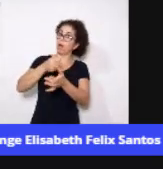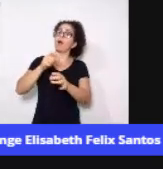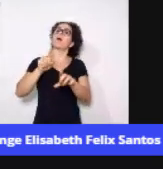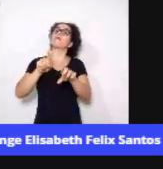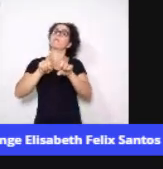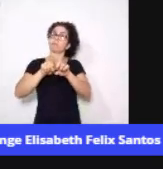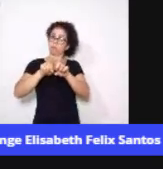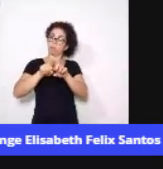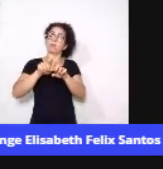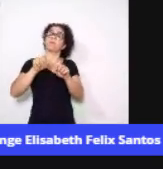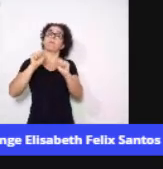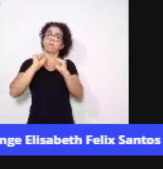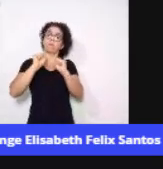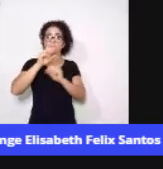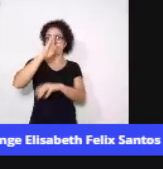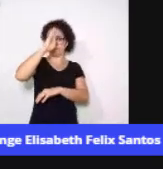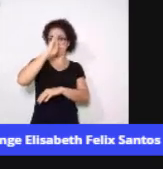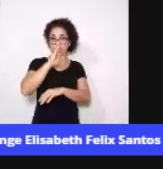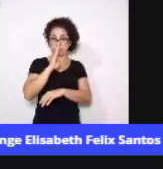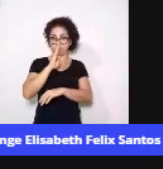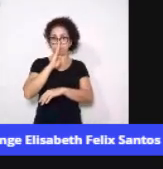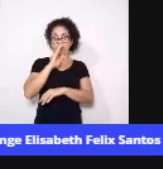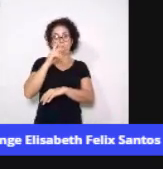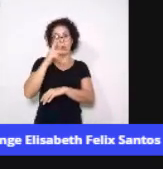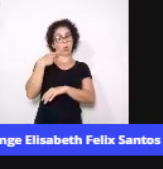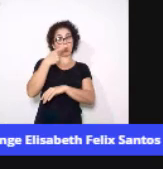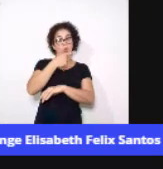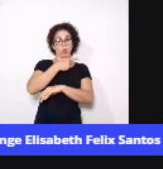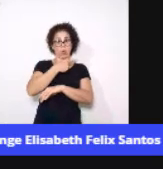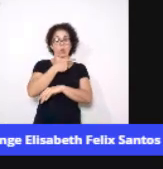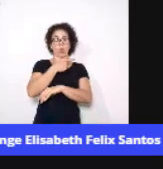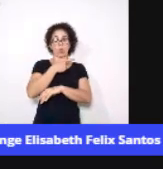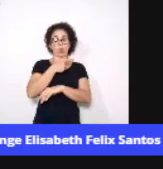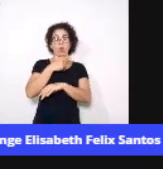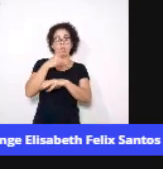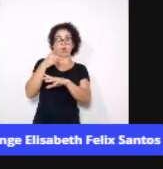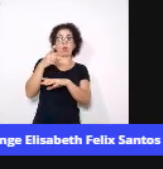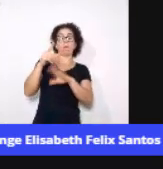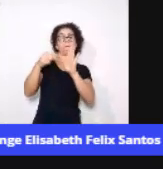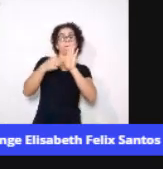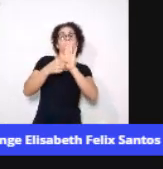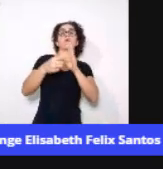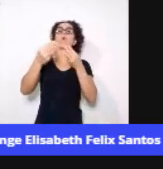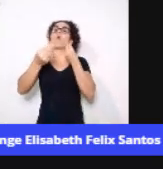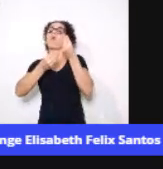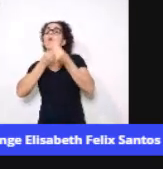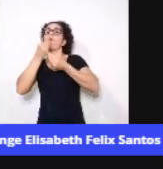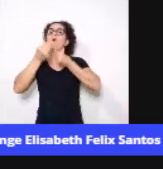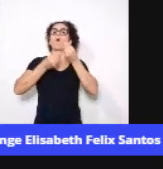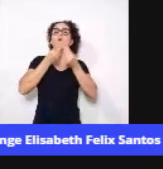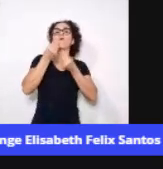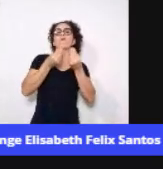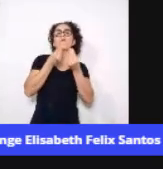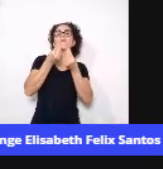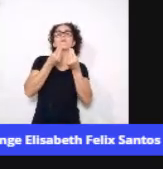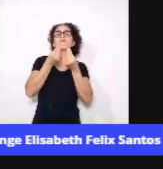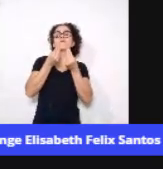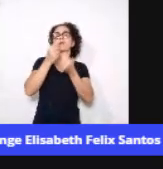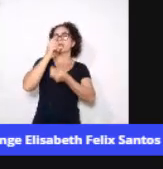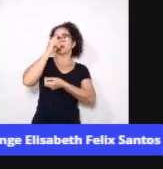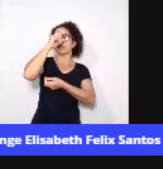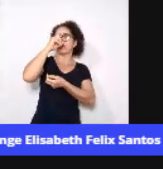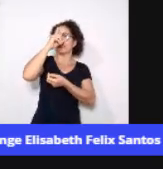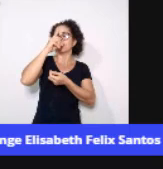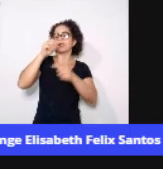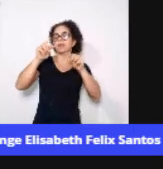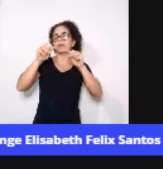nós estaremos mostrando nesse tutorial de como vamos criar uma sala de aula